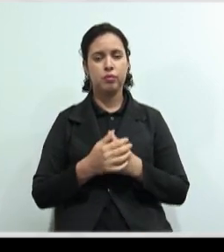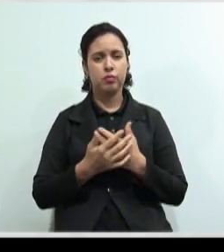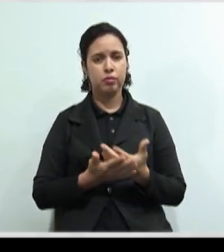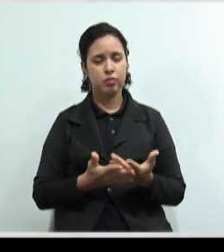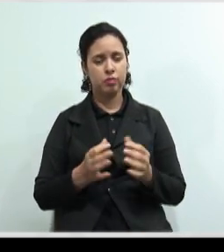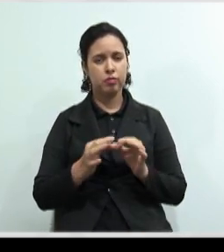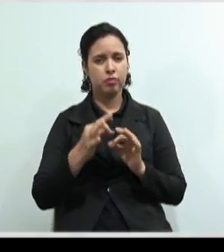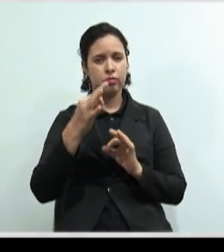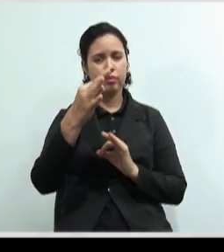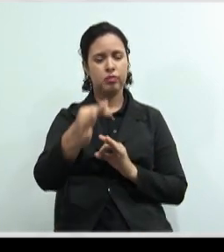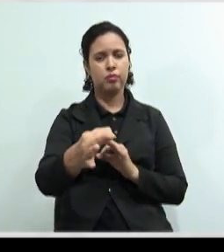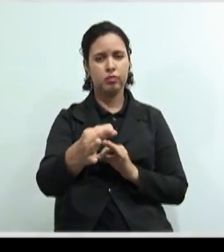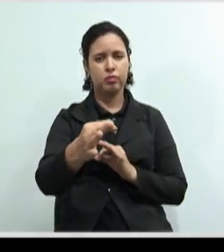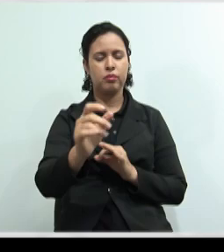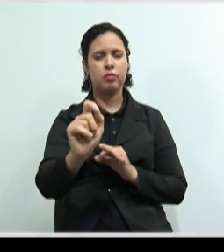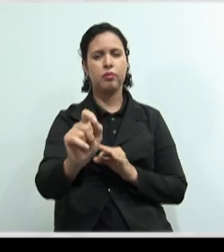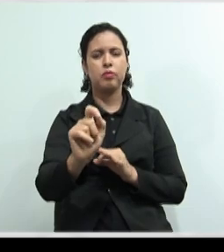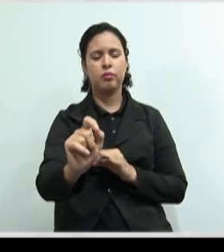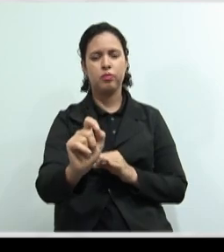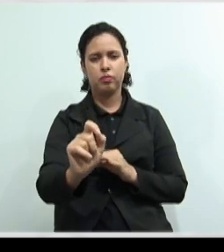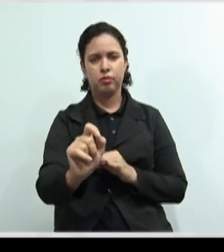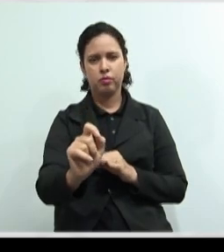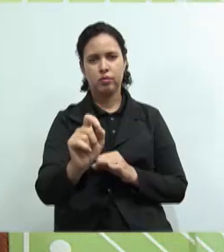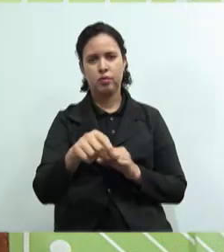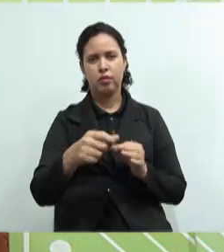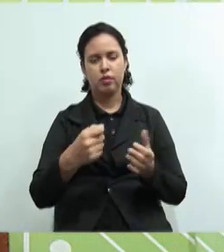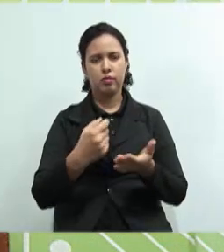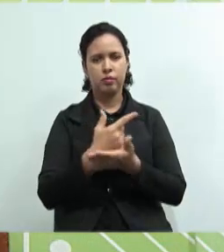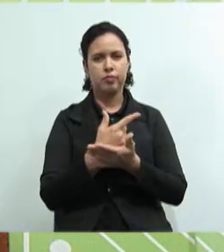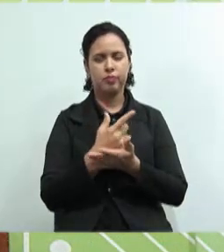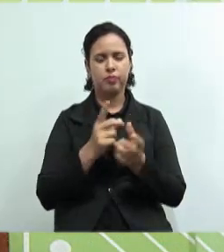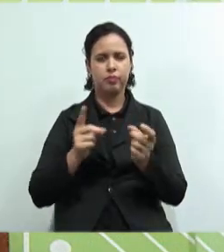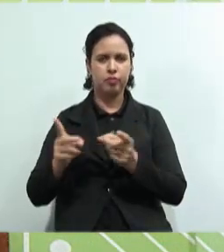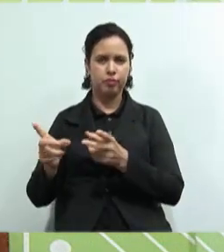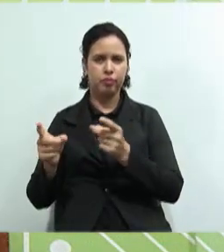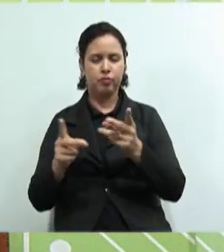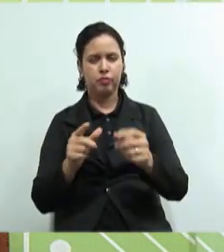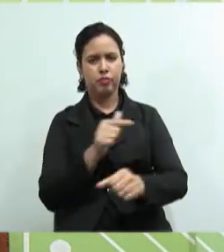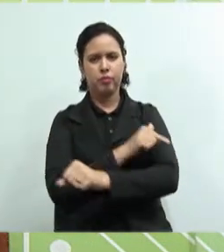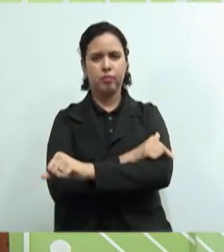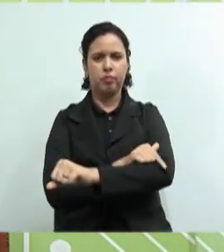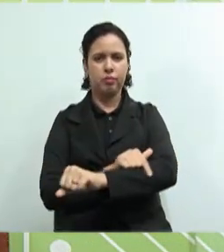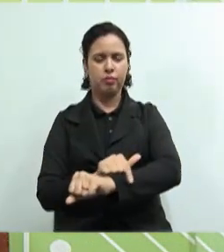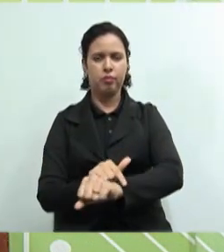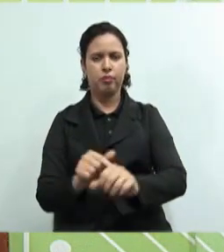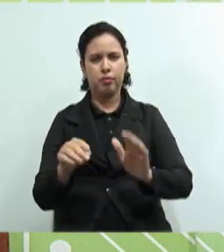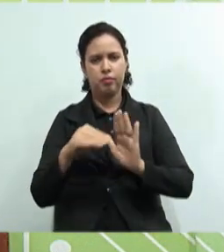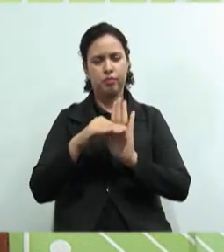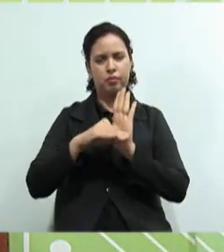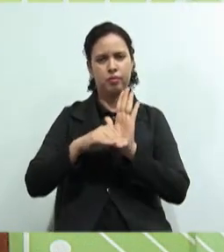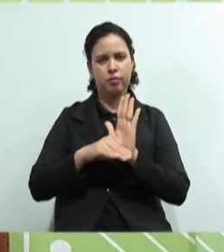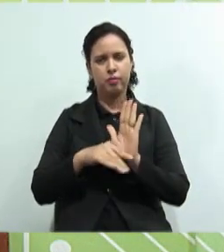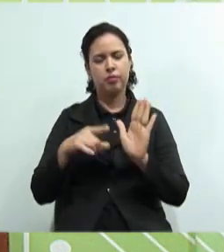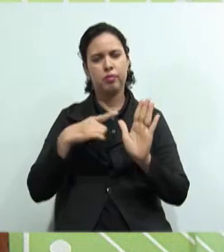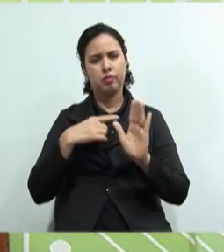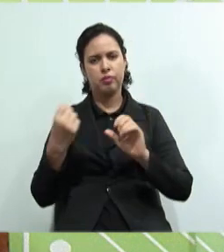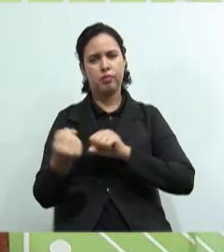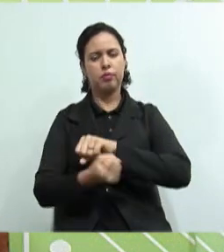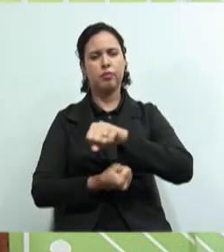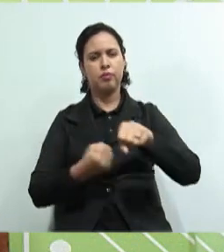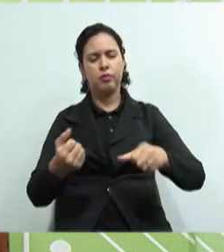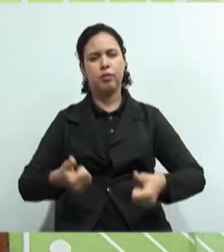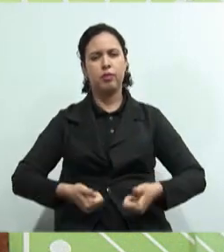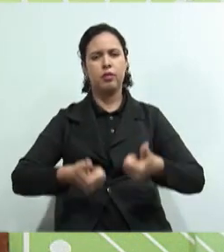e também da sustentabilidade das empresas. O respeito a esses princípios traz uma sustentabilidade melhor no sentido de trazer